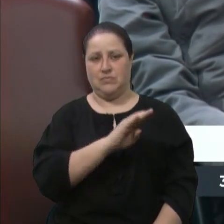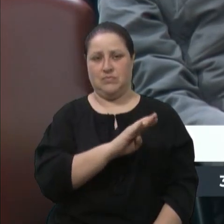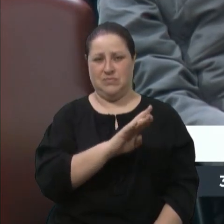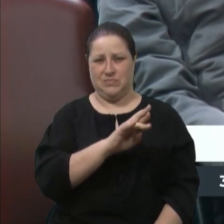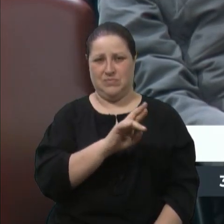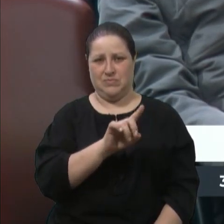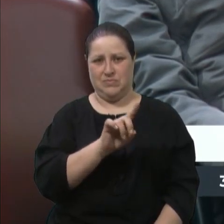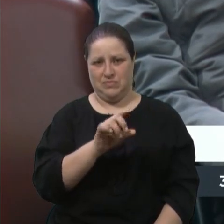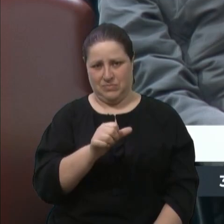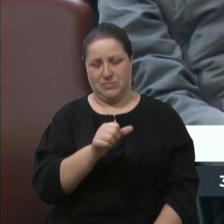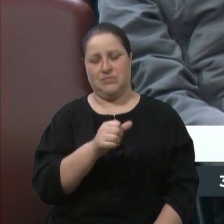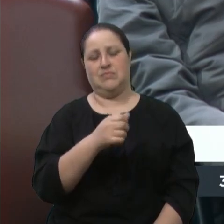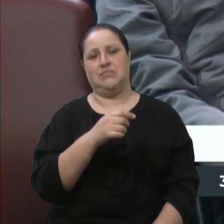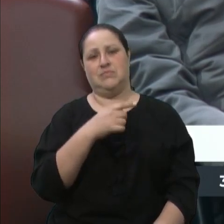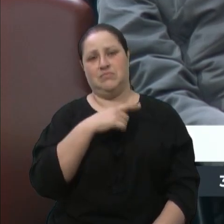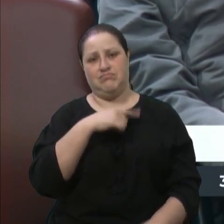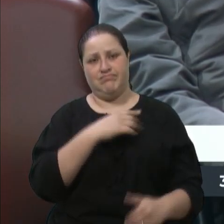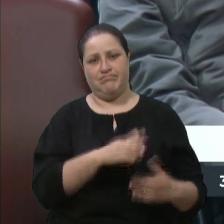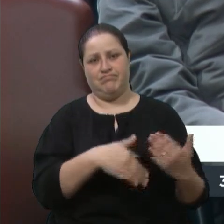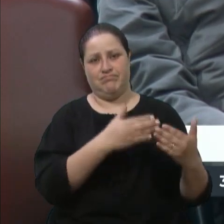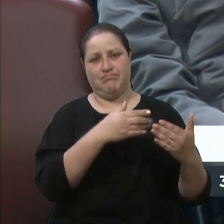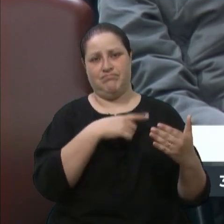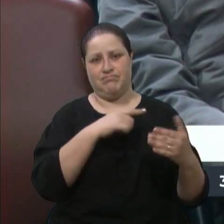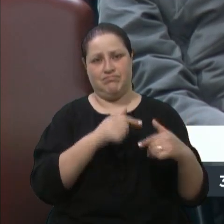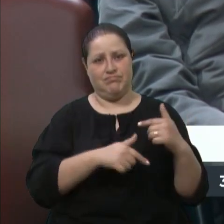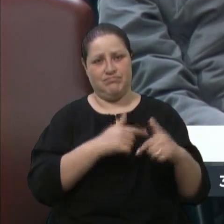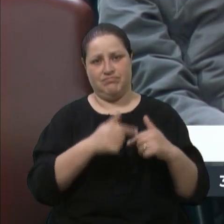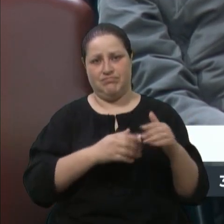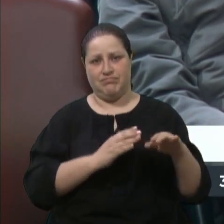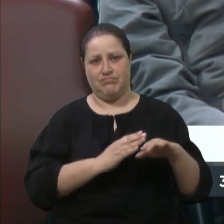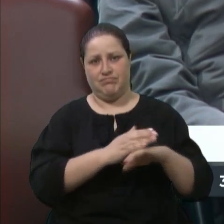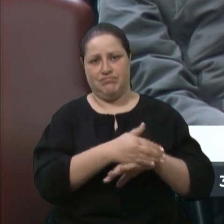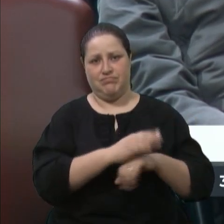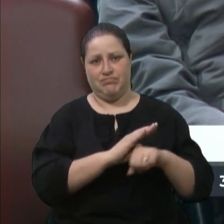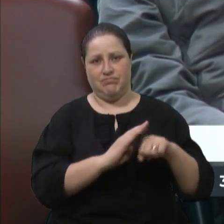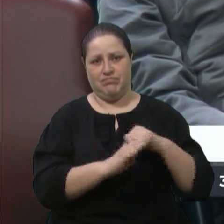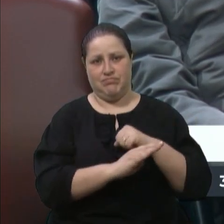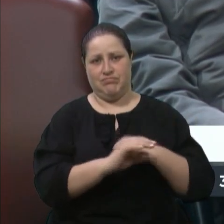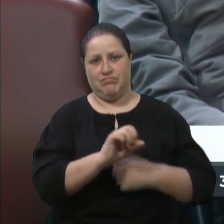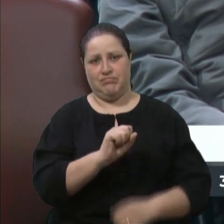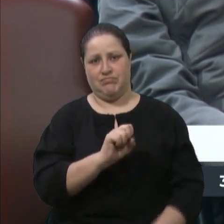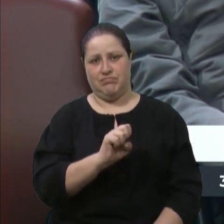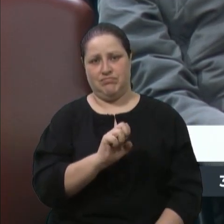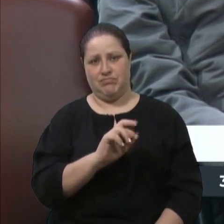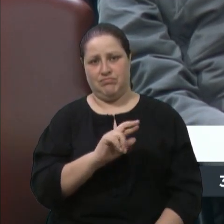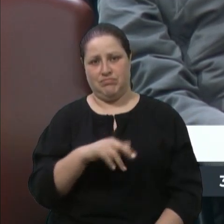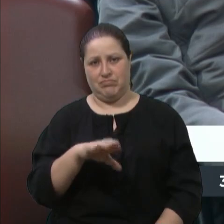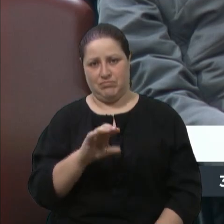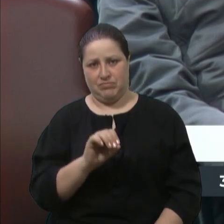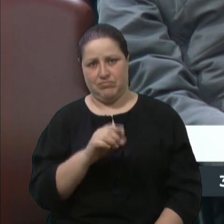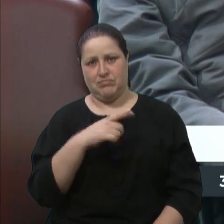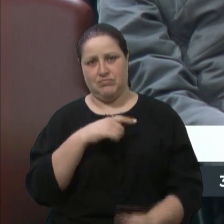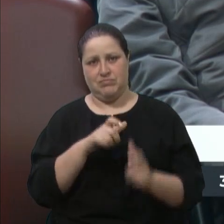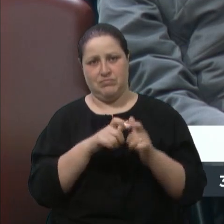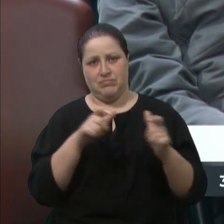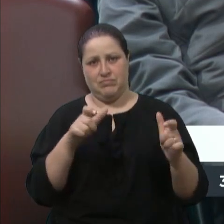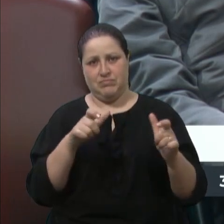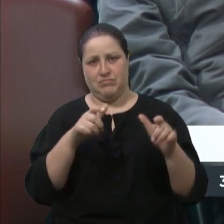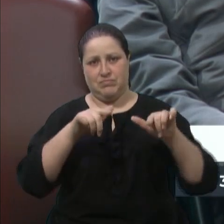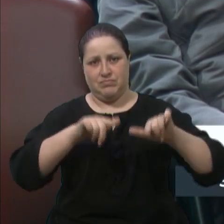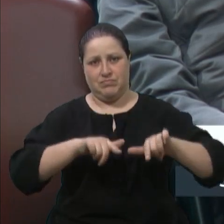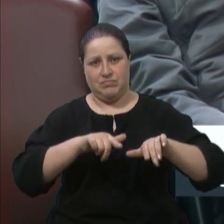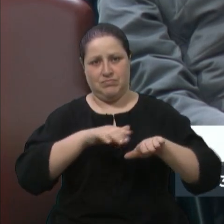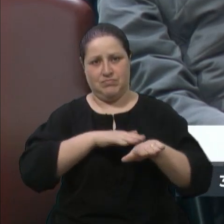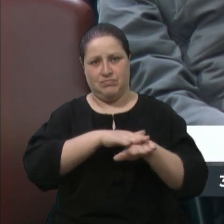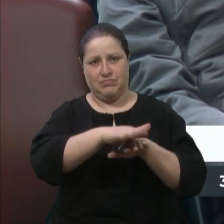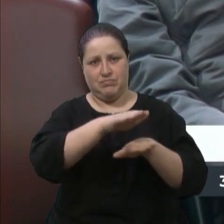trabalhando fortemente na entrada do bairro Serrano, que tinha uma dificuldade grande, onde vamos aumentar o refúgio ali na entrada do bairro Serrano, para que